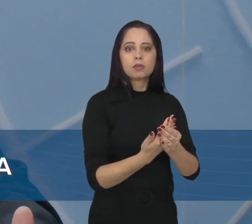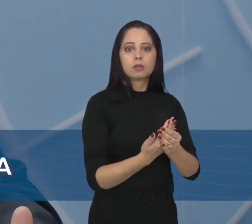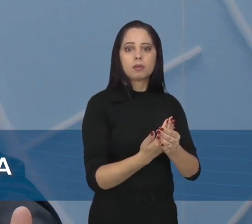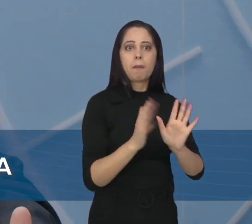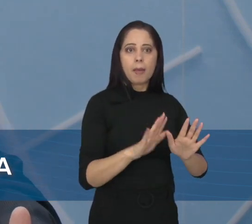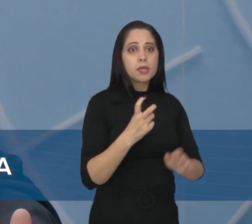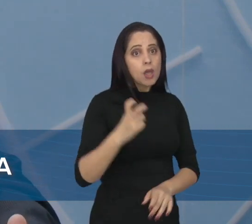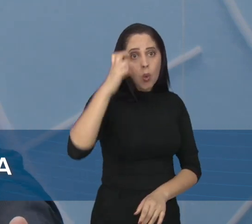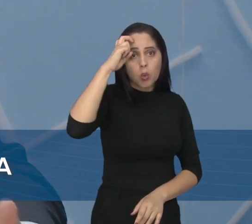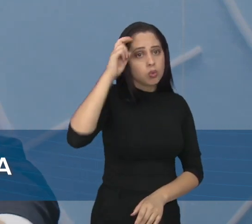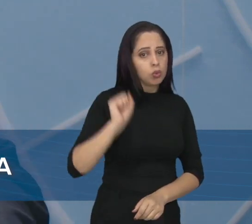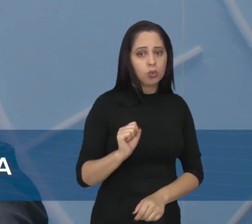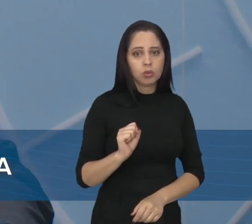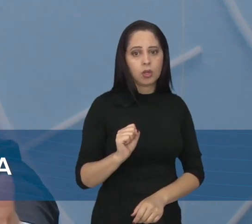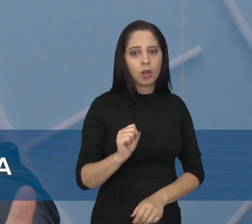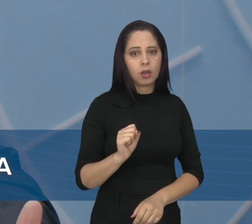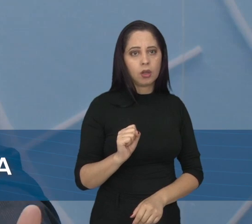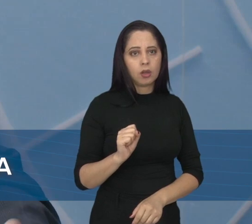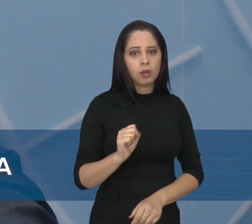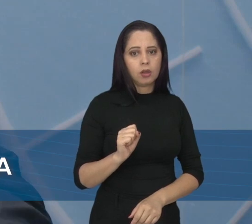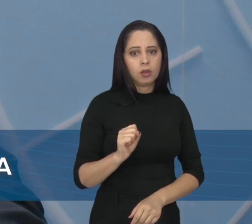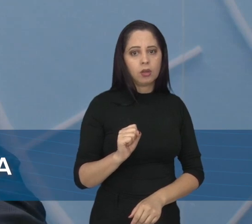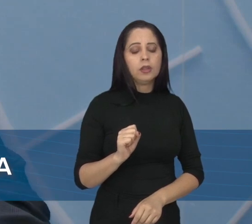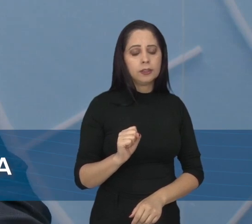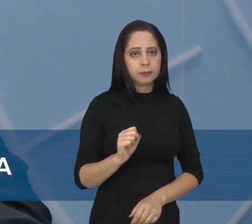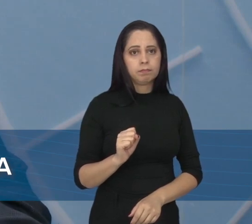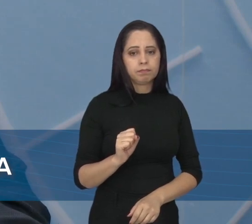cultural. Não podemos estudar